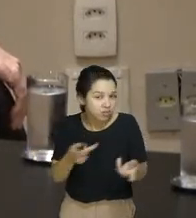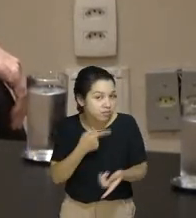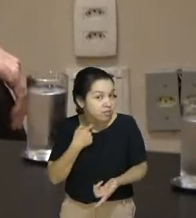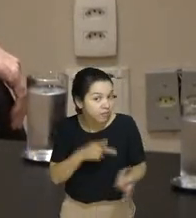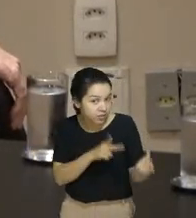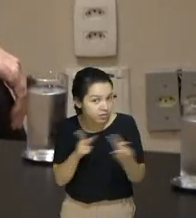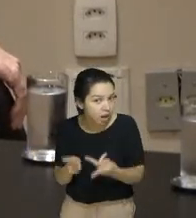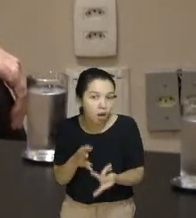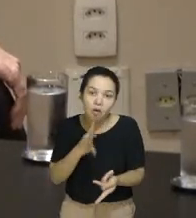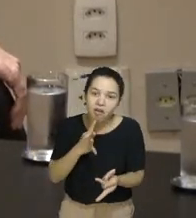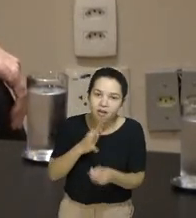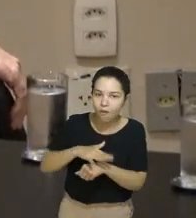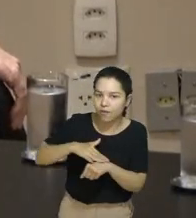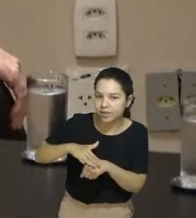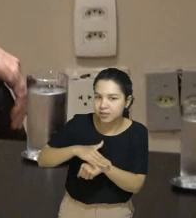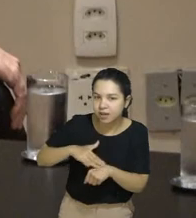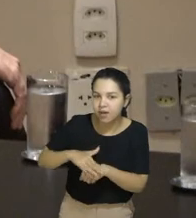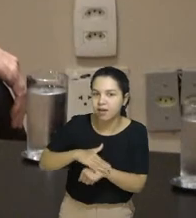conversar.